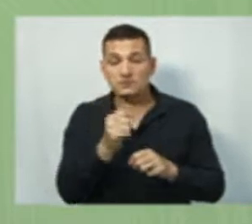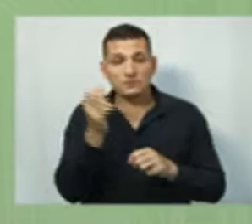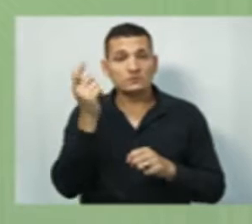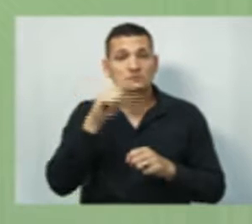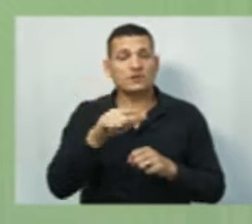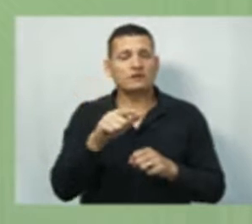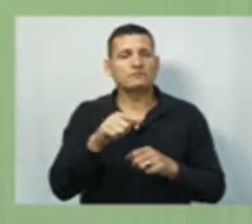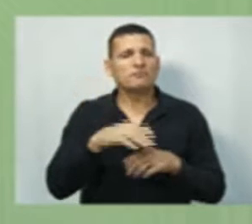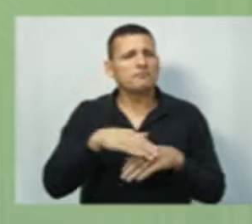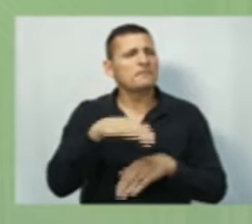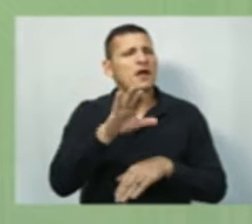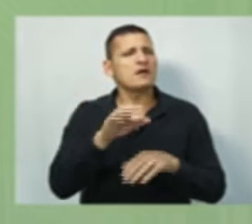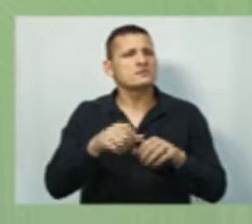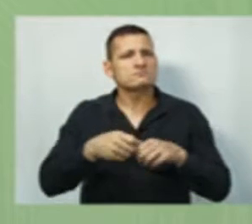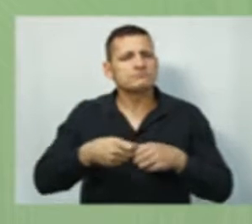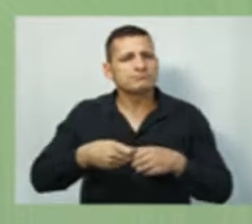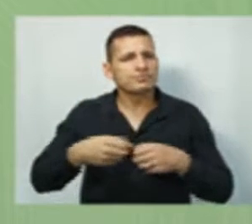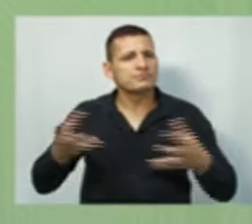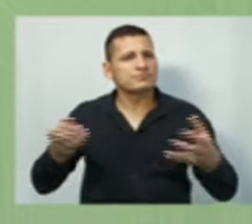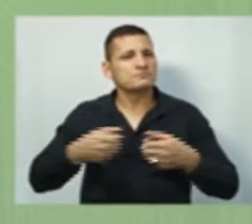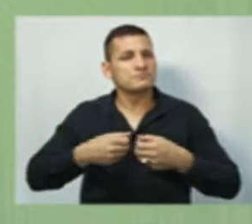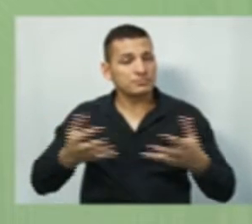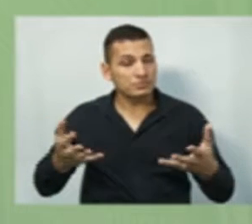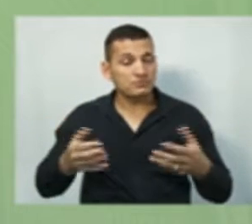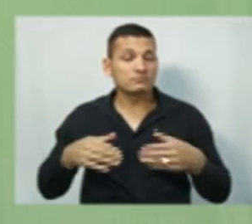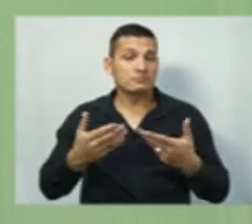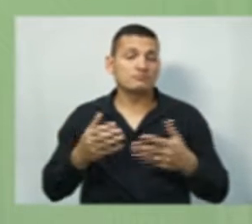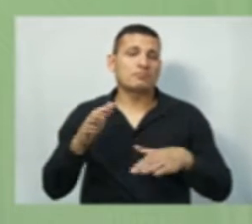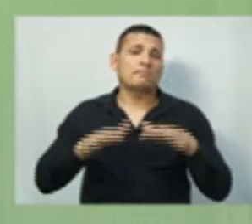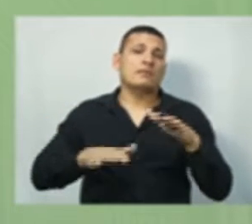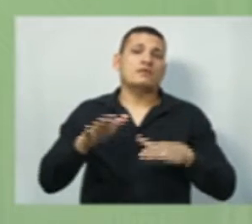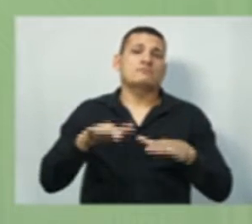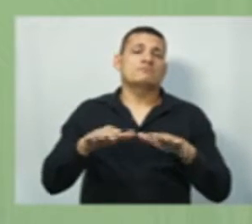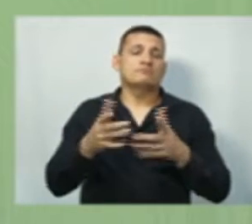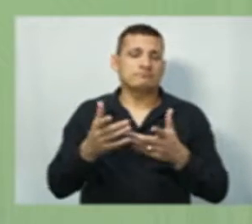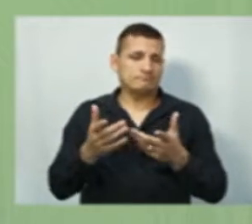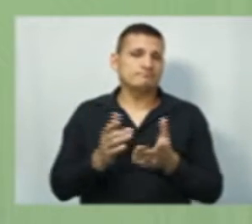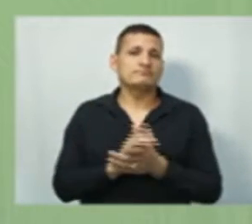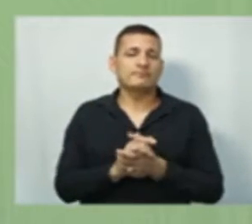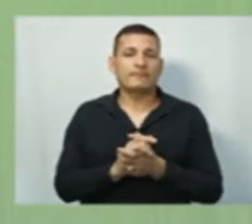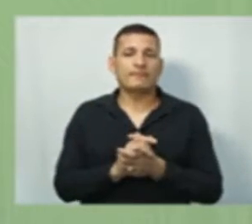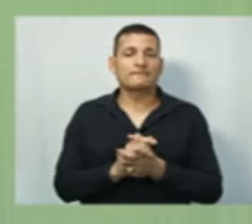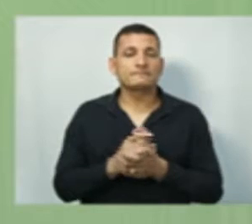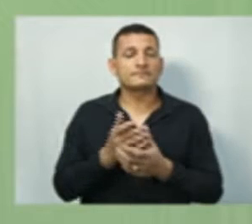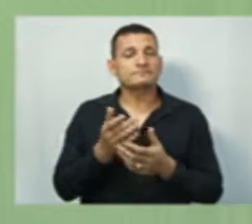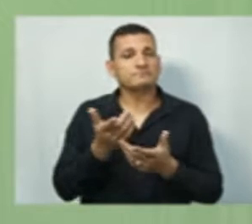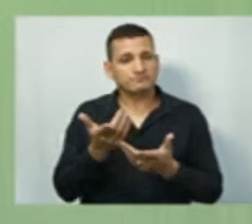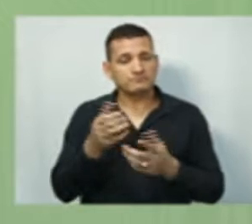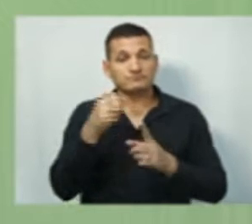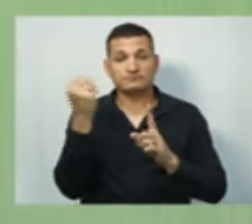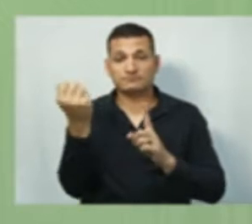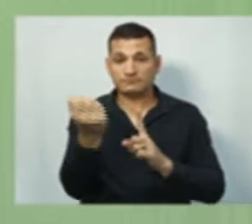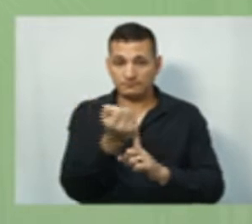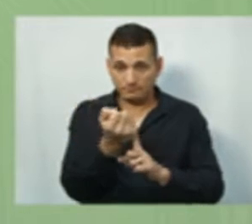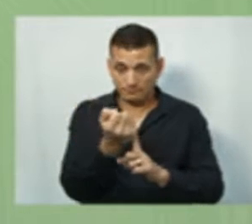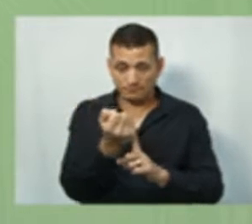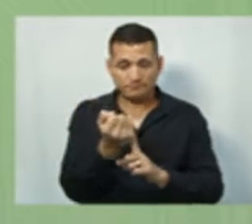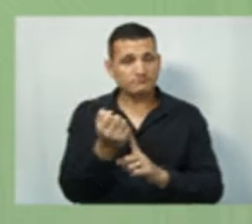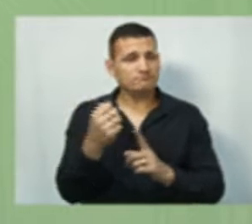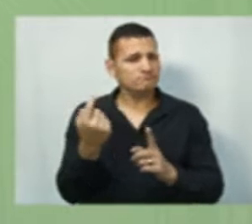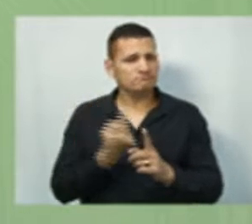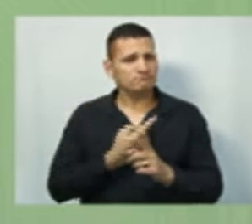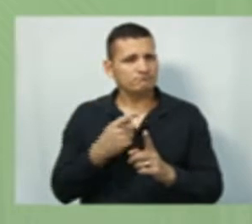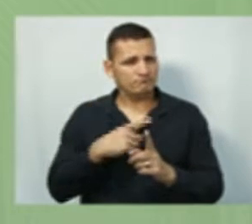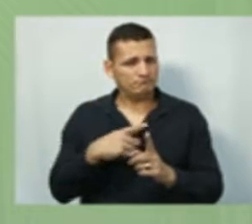isso simplesmente vai ter a ver com o tamanho de riqueza que a gente está distribuindo. Então, como uma sociedade, nós temos sim